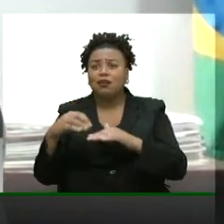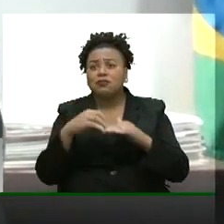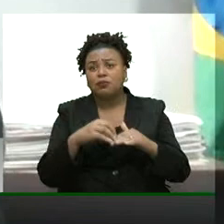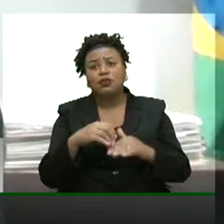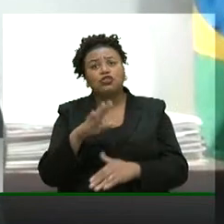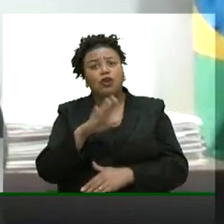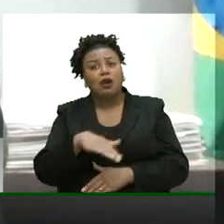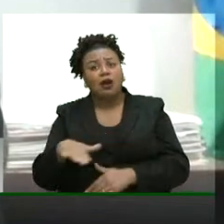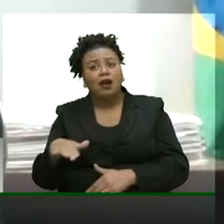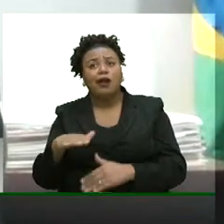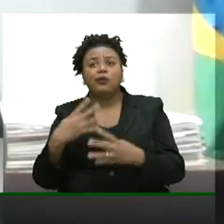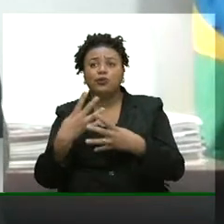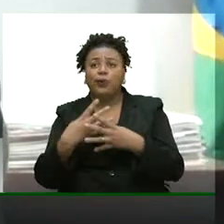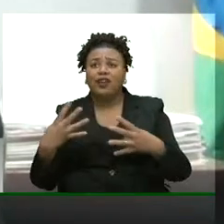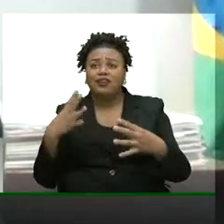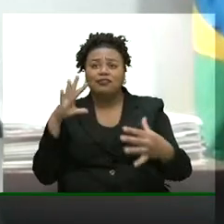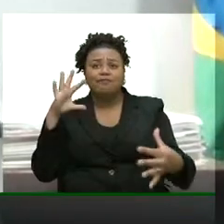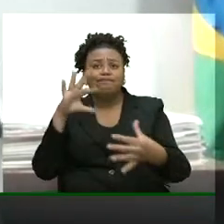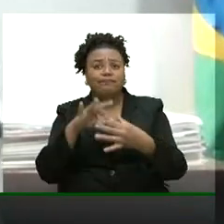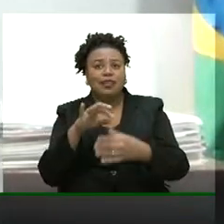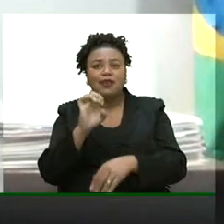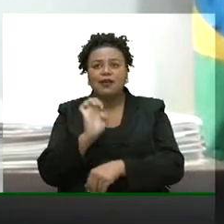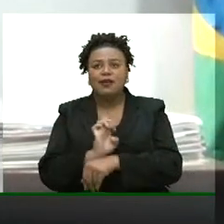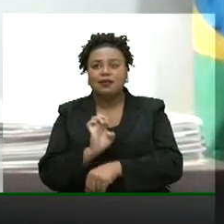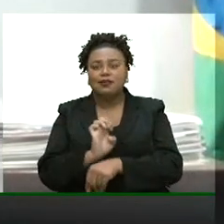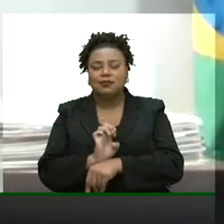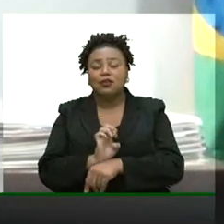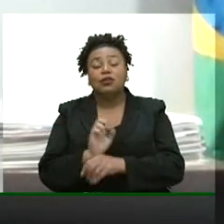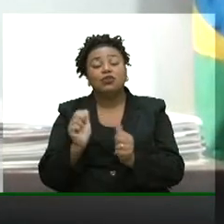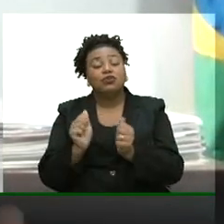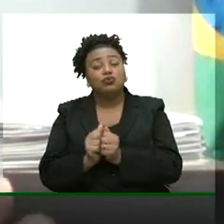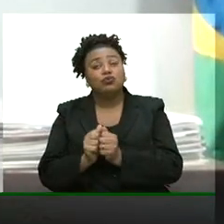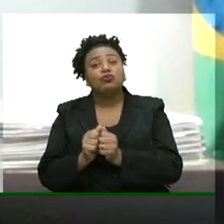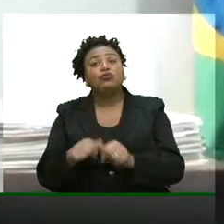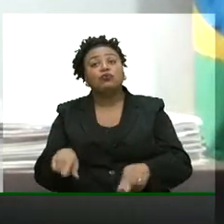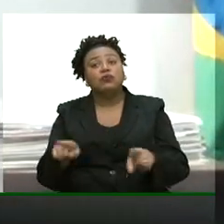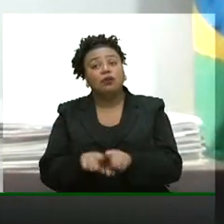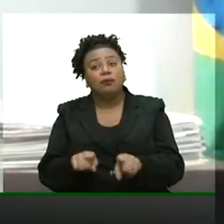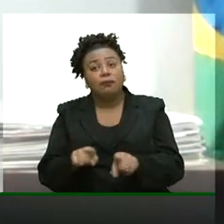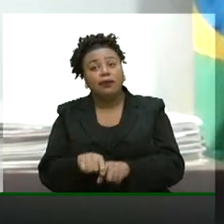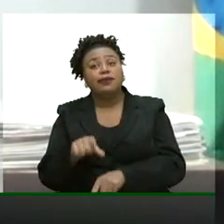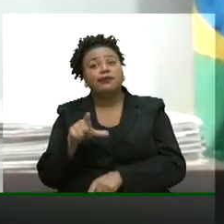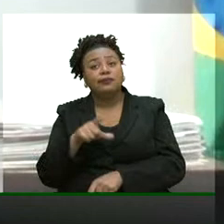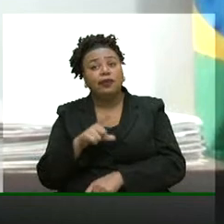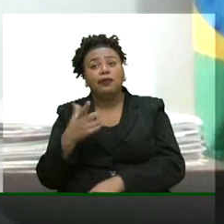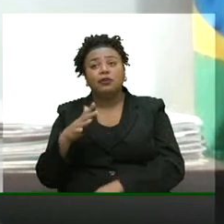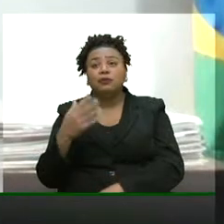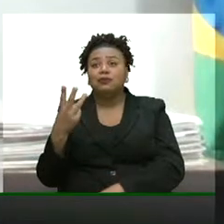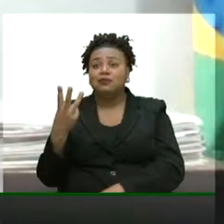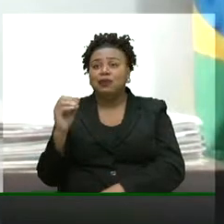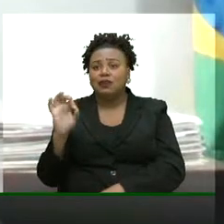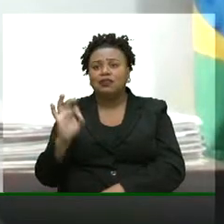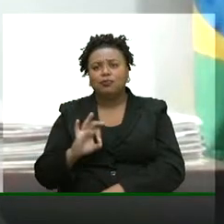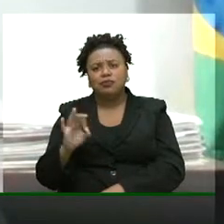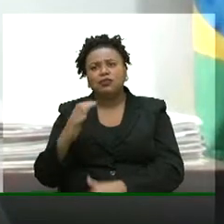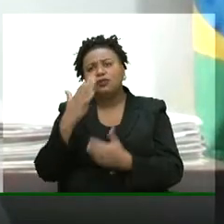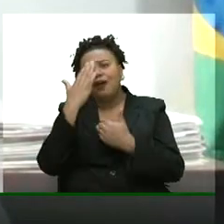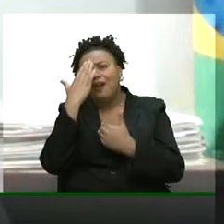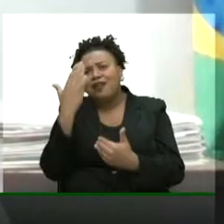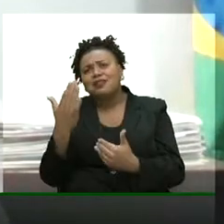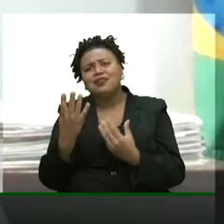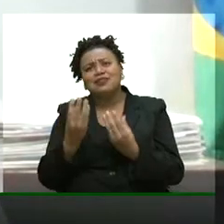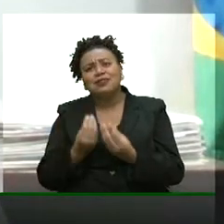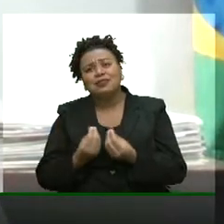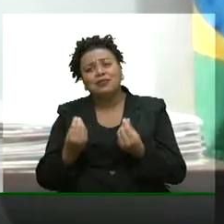da rede ligada direta ao Estado com os transportadores, que também seja de 30%. E agradecer a sensibilidade